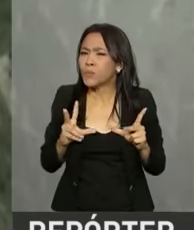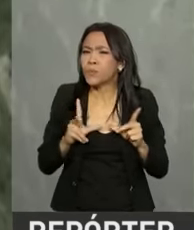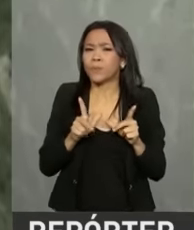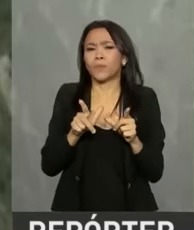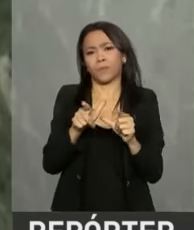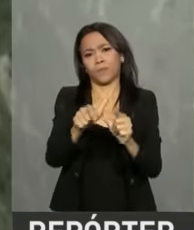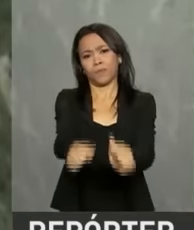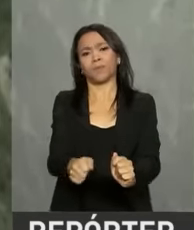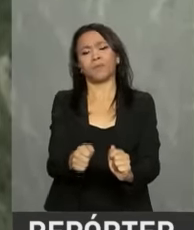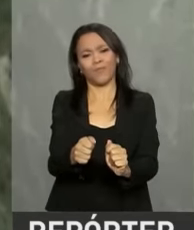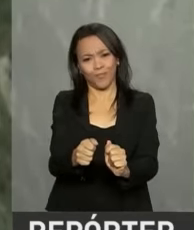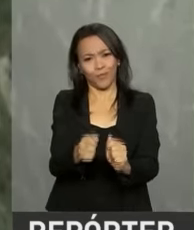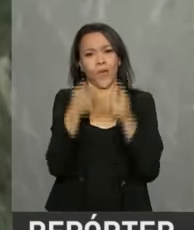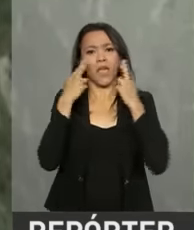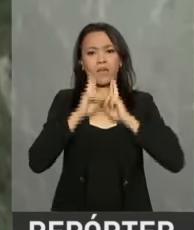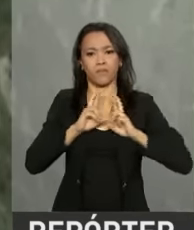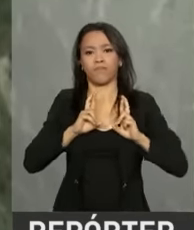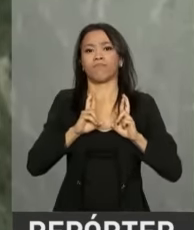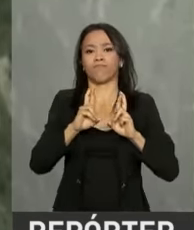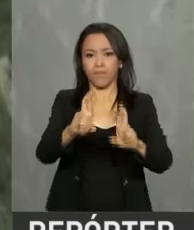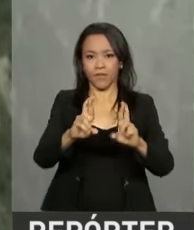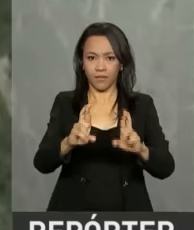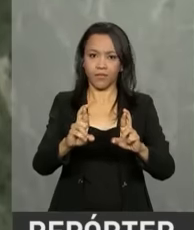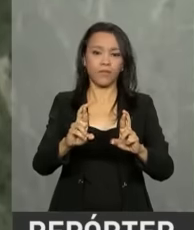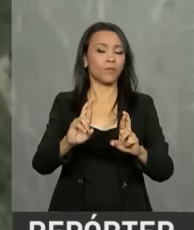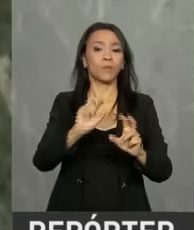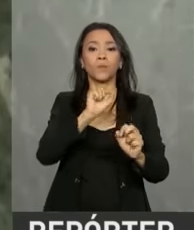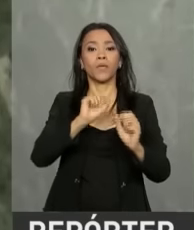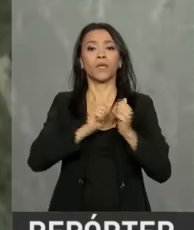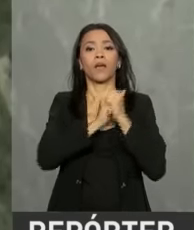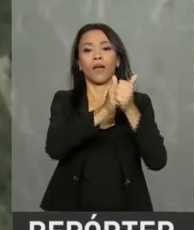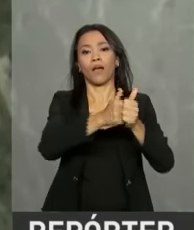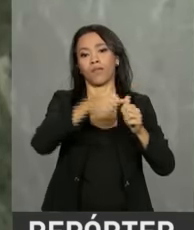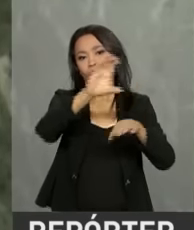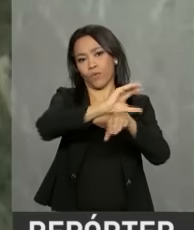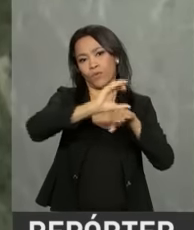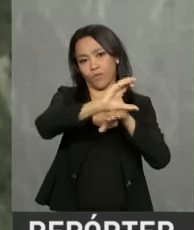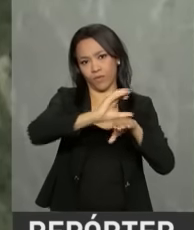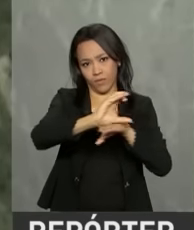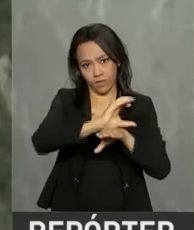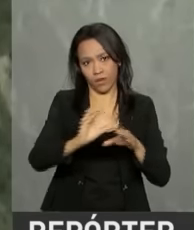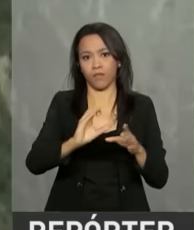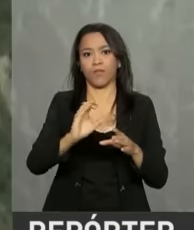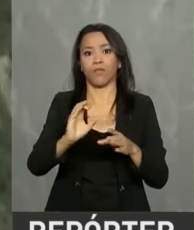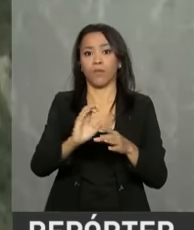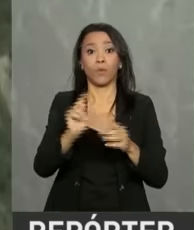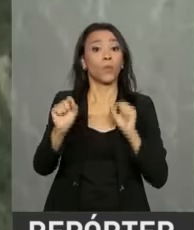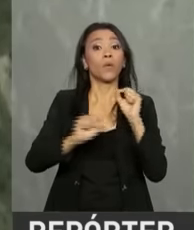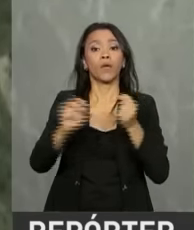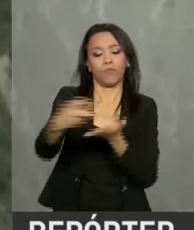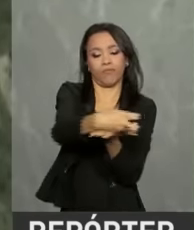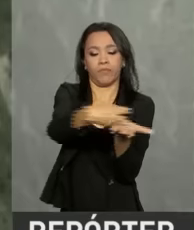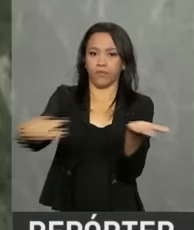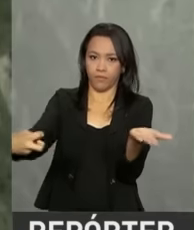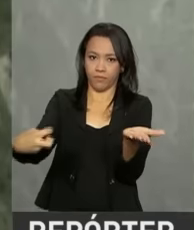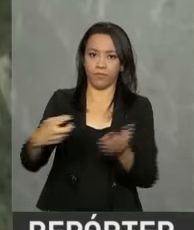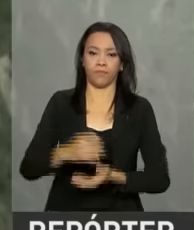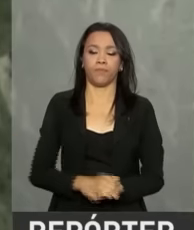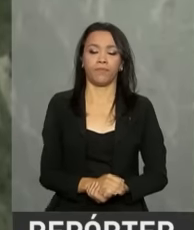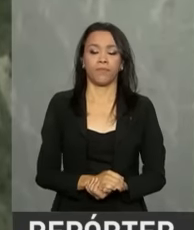mais absoluto respeito constitucional. O fato